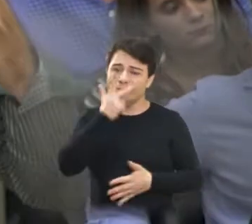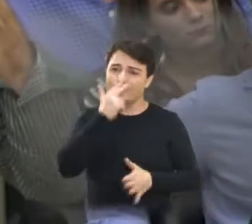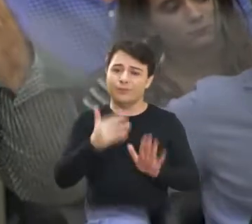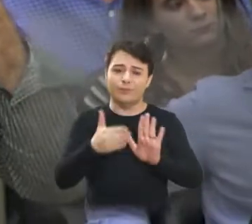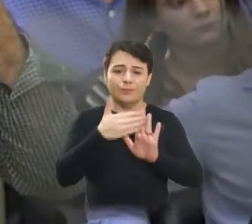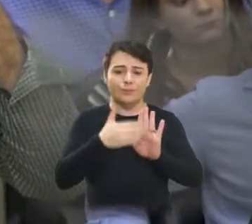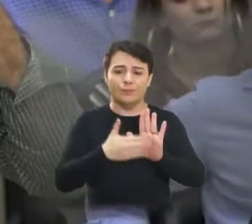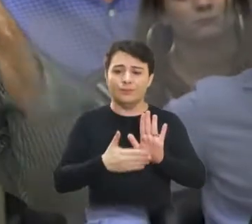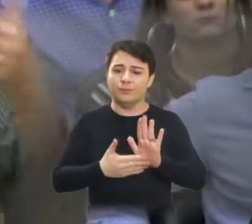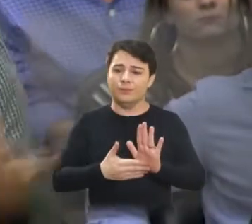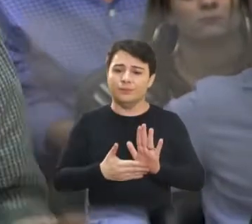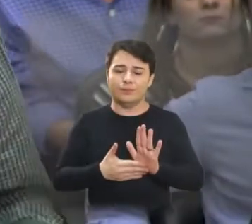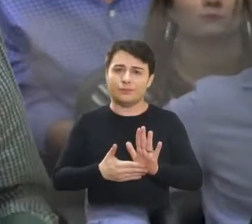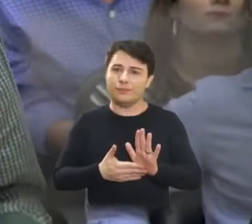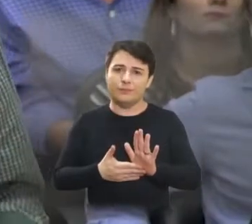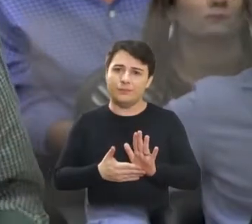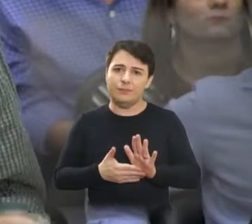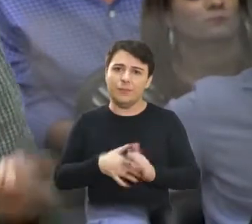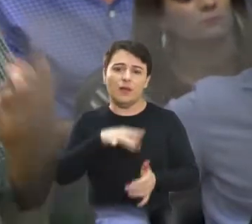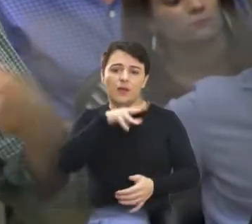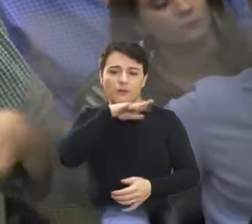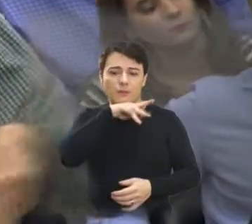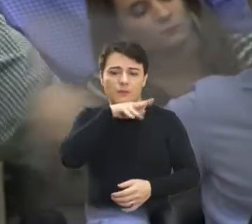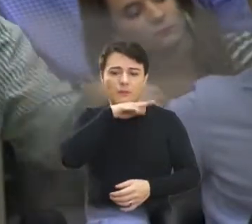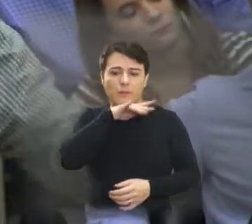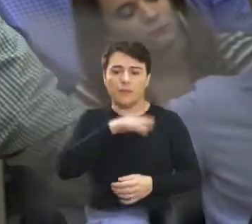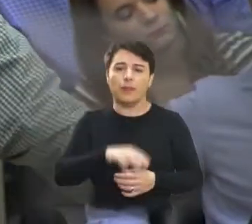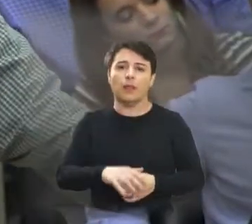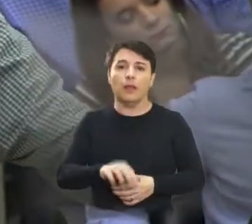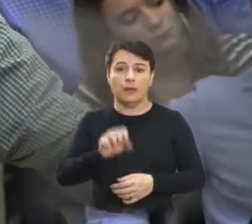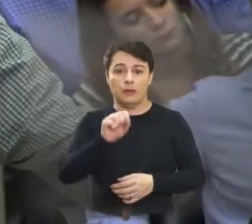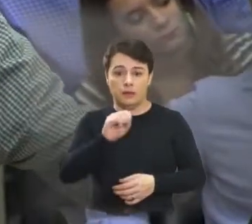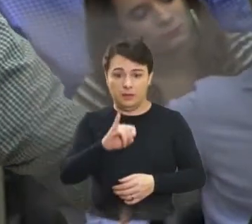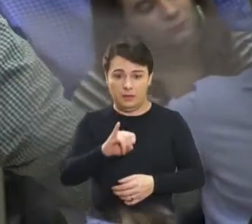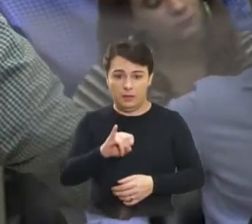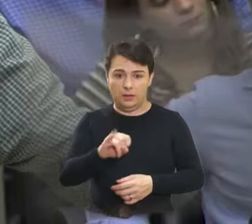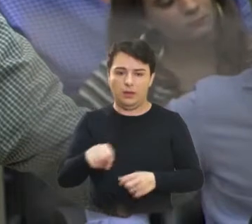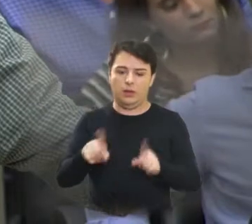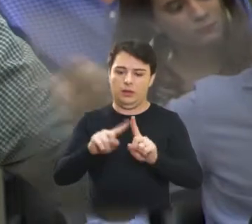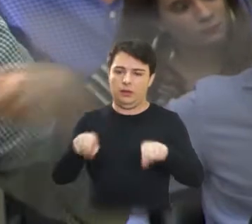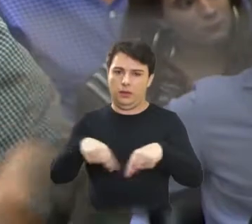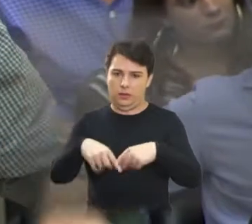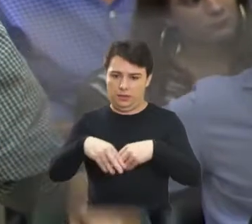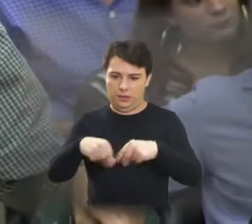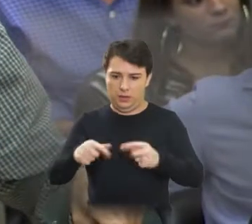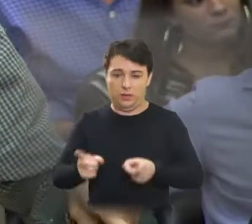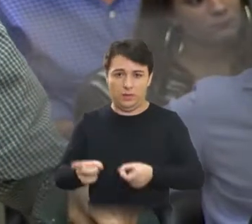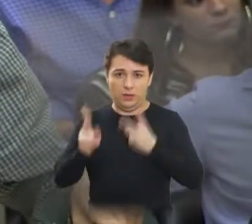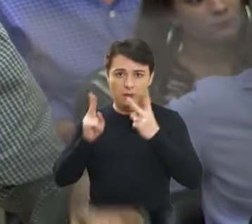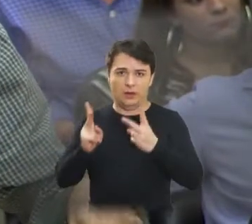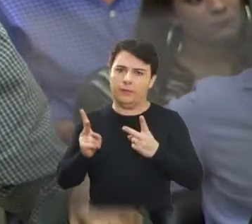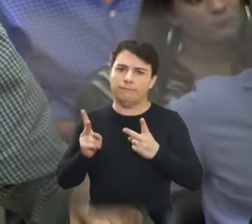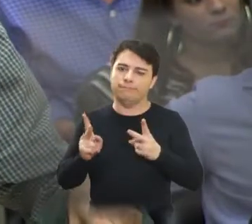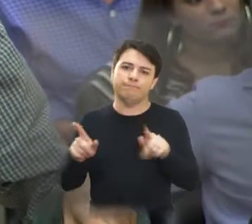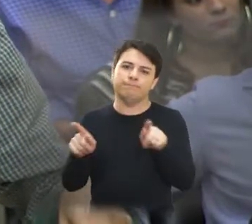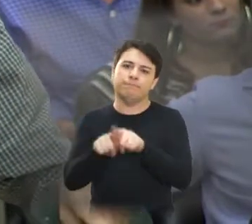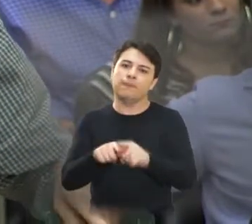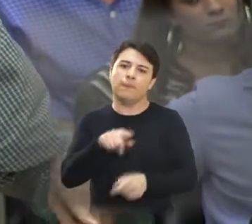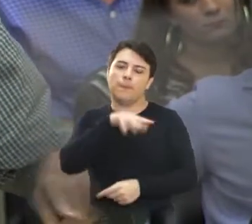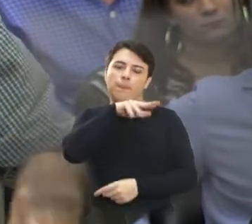que não me parece razoável. Se for o loteamento, me parece menos ainda